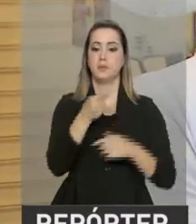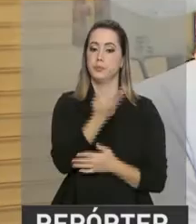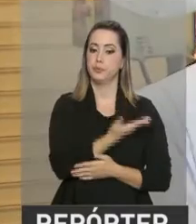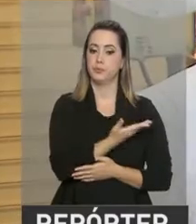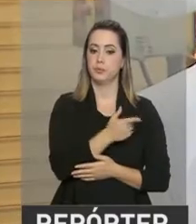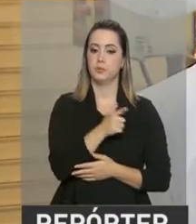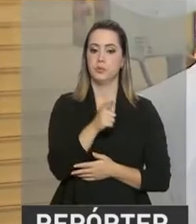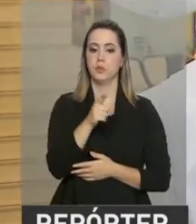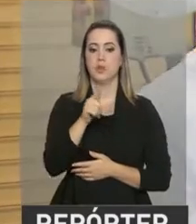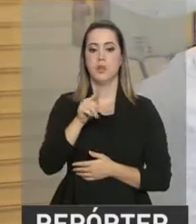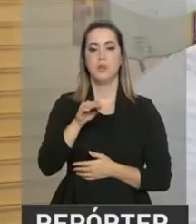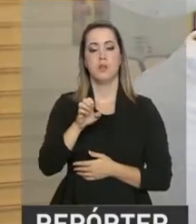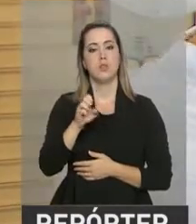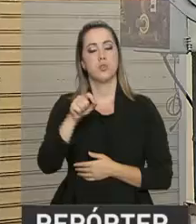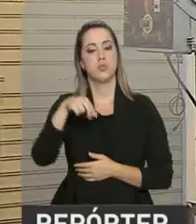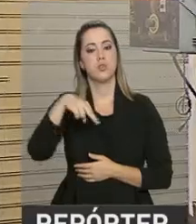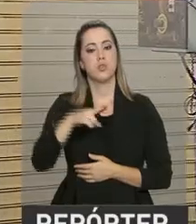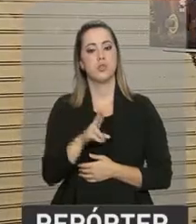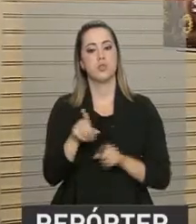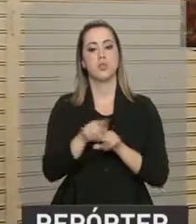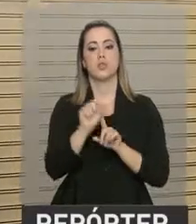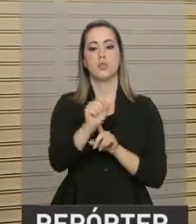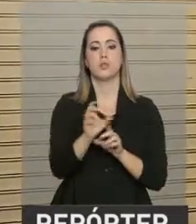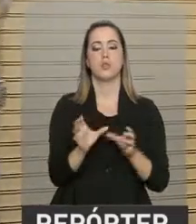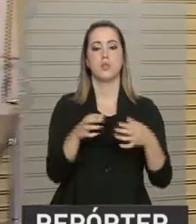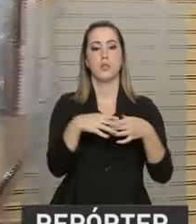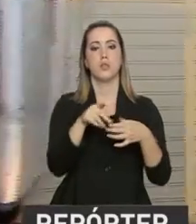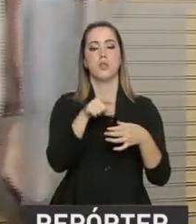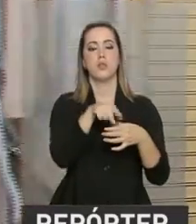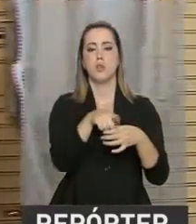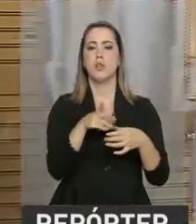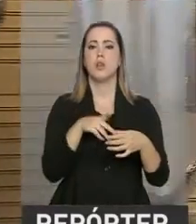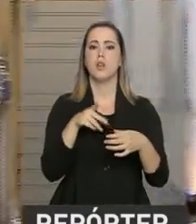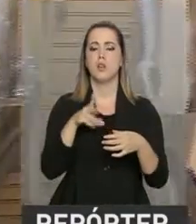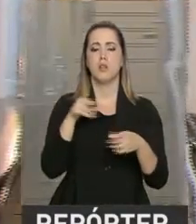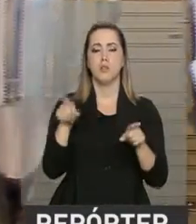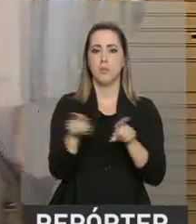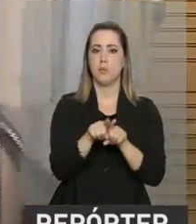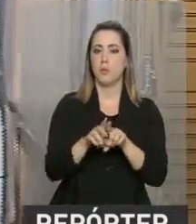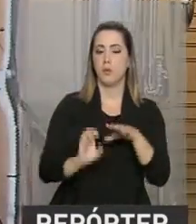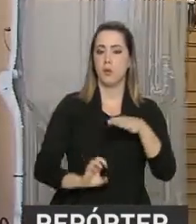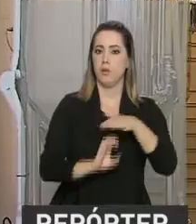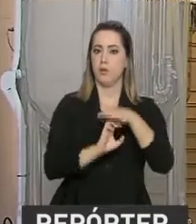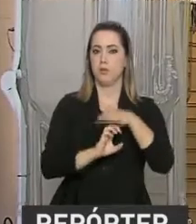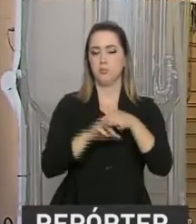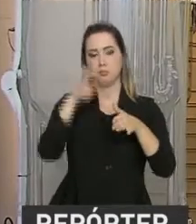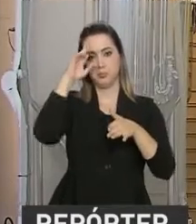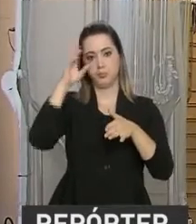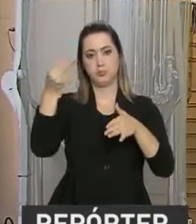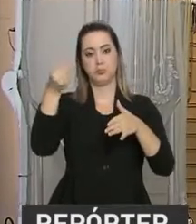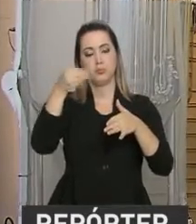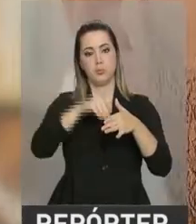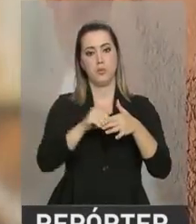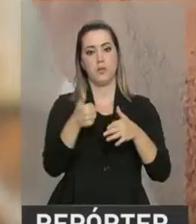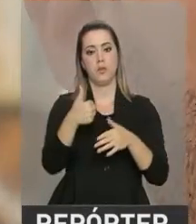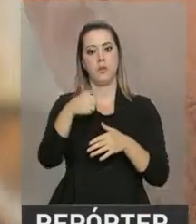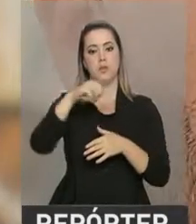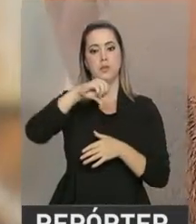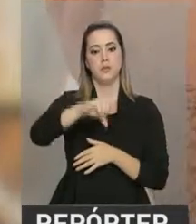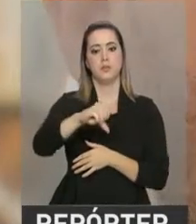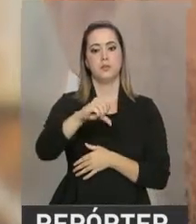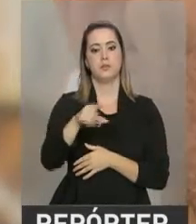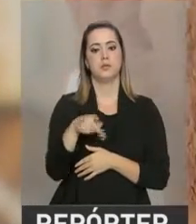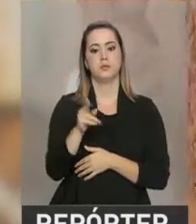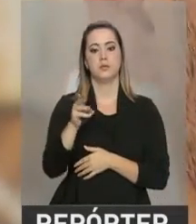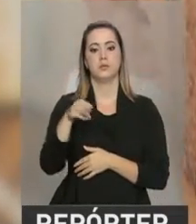jean ele é dono dessa micro cervejaria em vicente pires a 19 quilômetros do centro da capital federal mas os